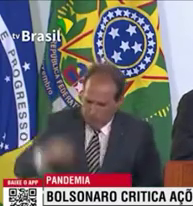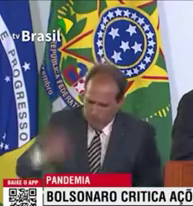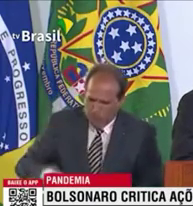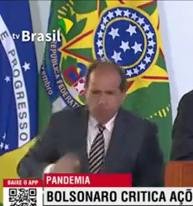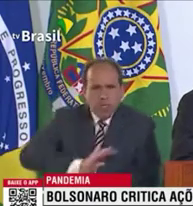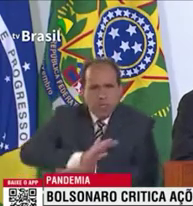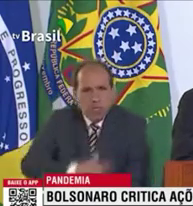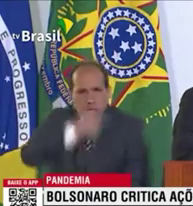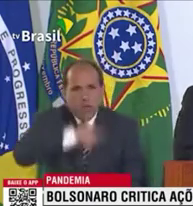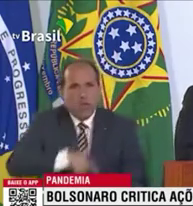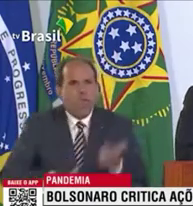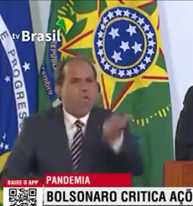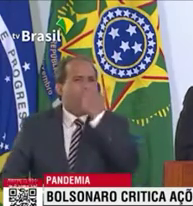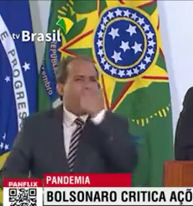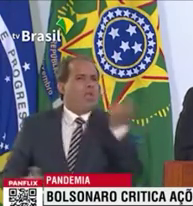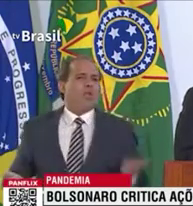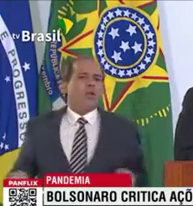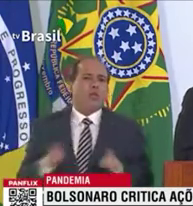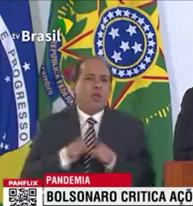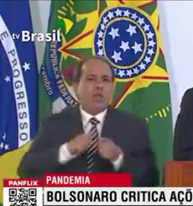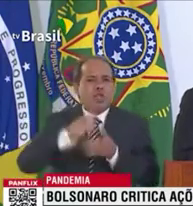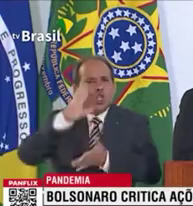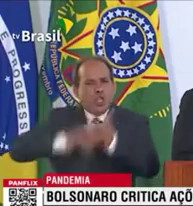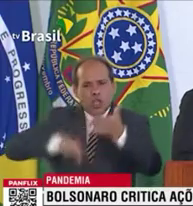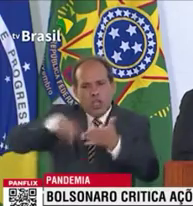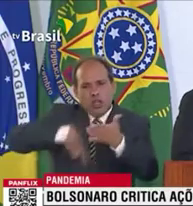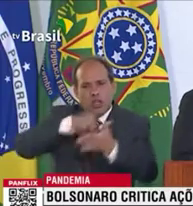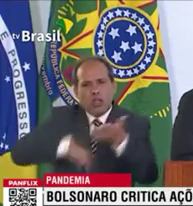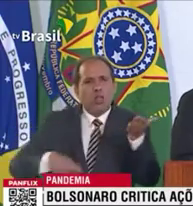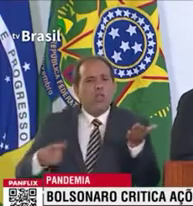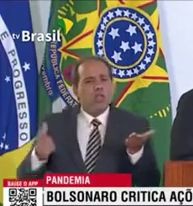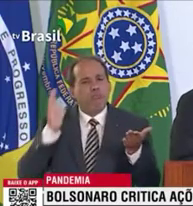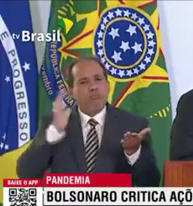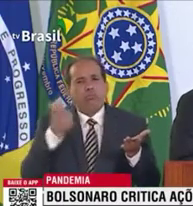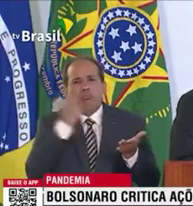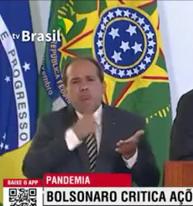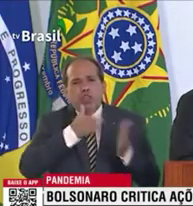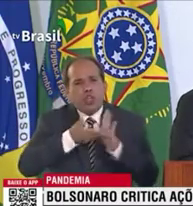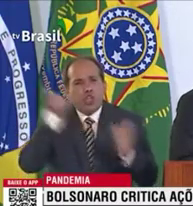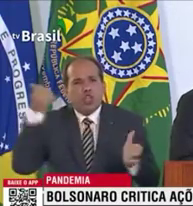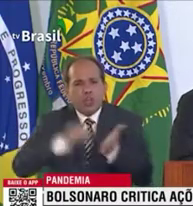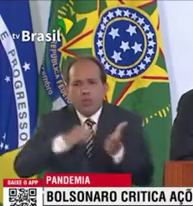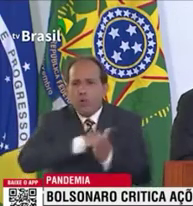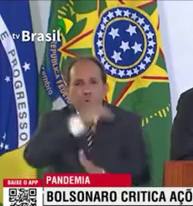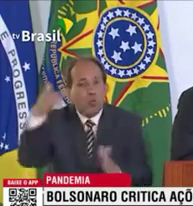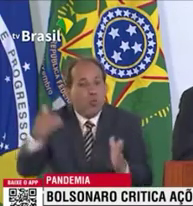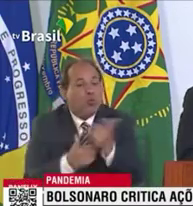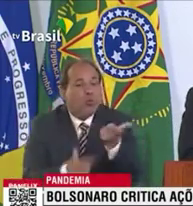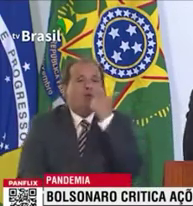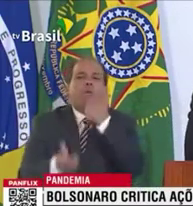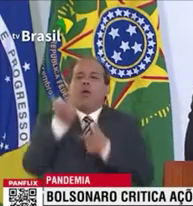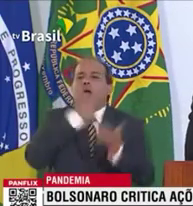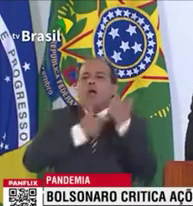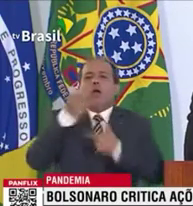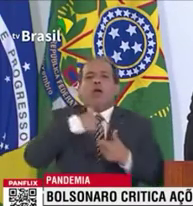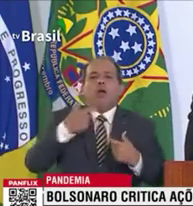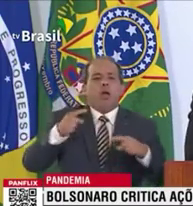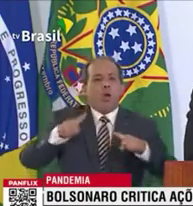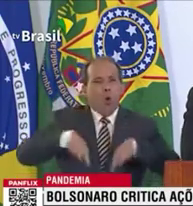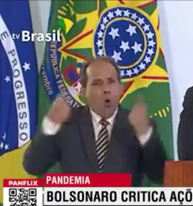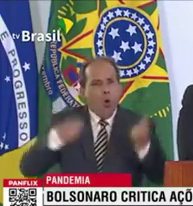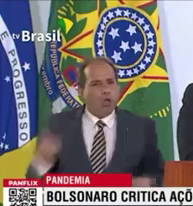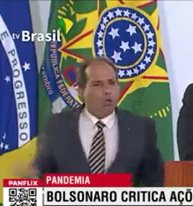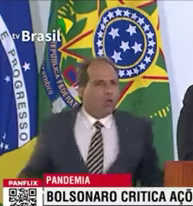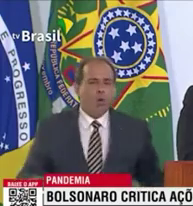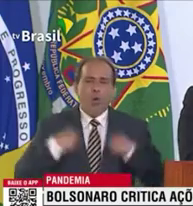verdade agora. Até isenção de impostos para a vitamina D, tudo. Até isolamento vertical, que não podia ser